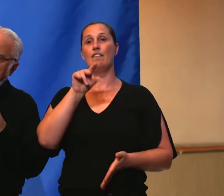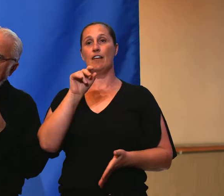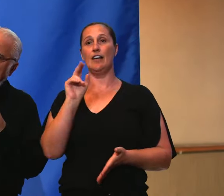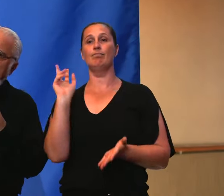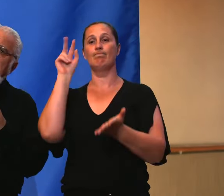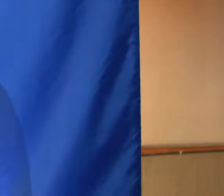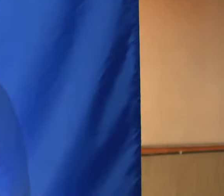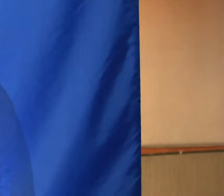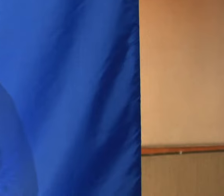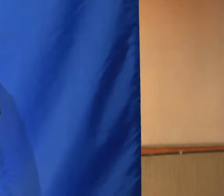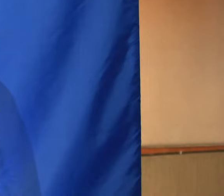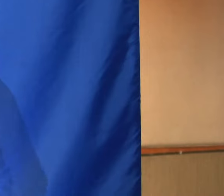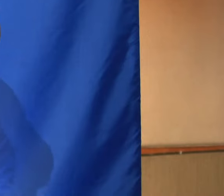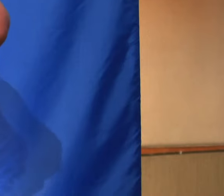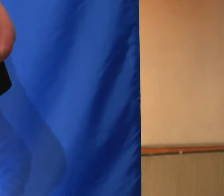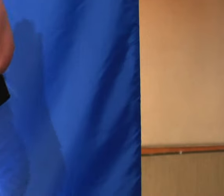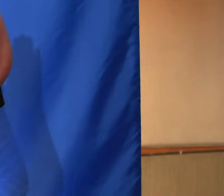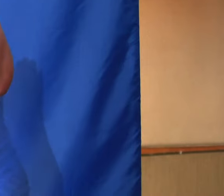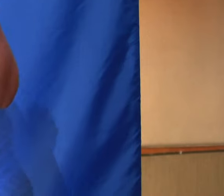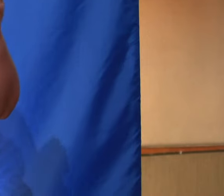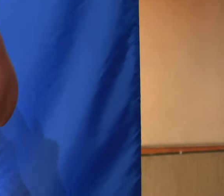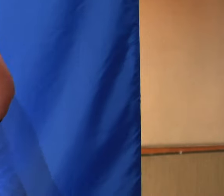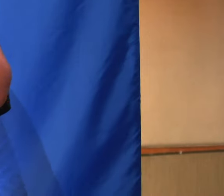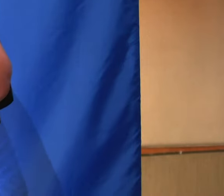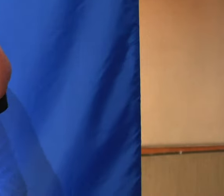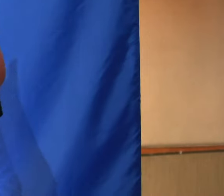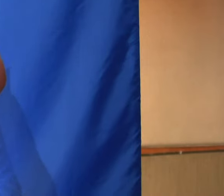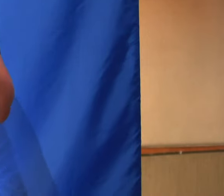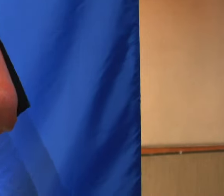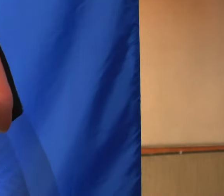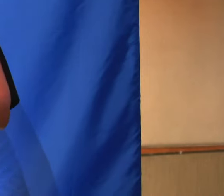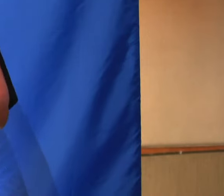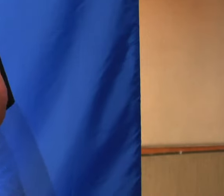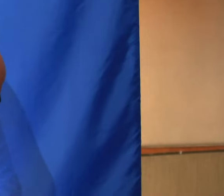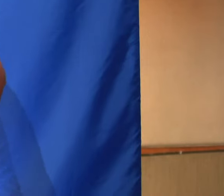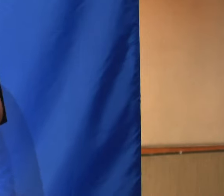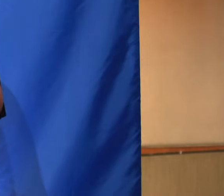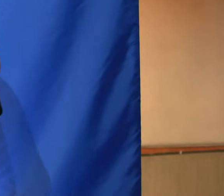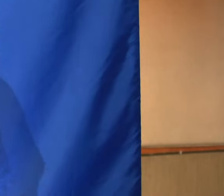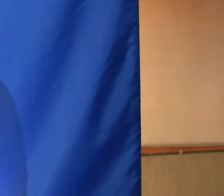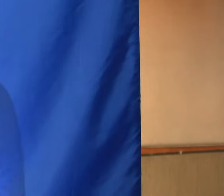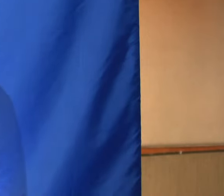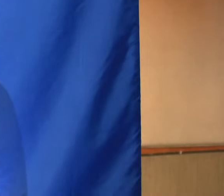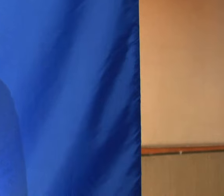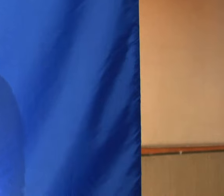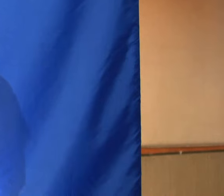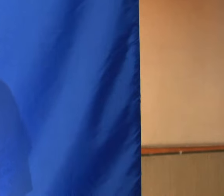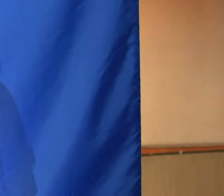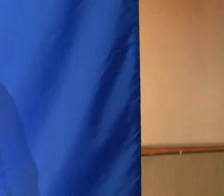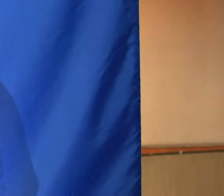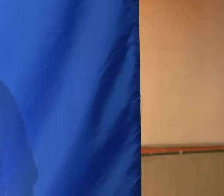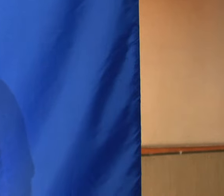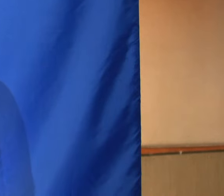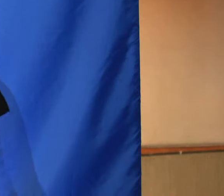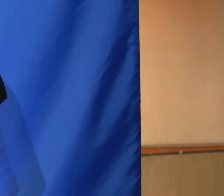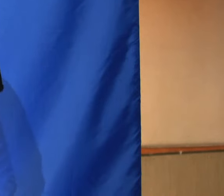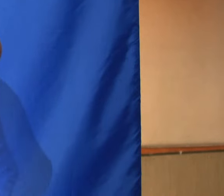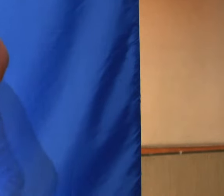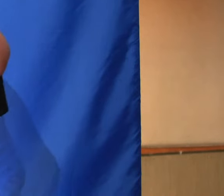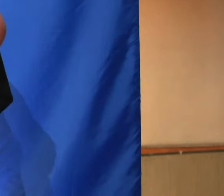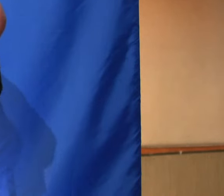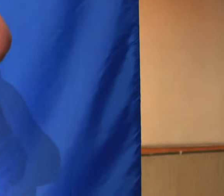ressuscitado este será transformado este será liberto este será colocado em posição de